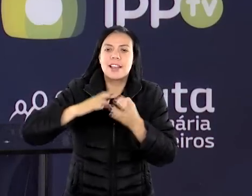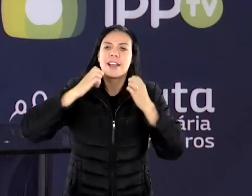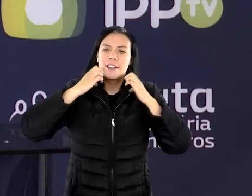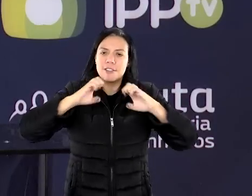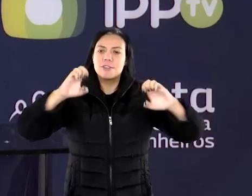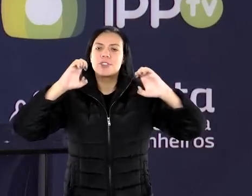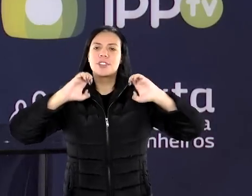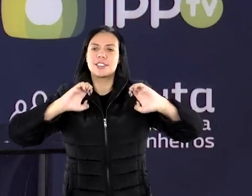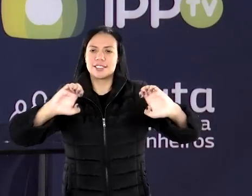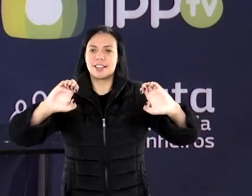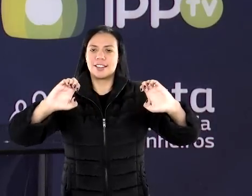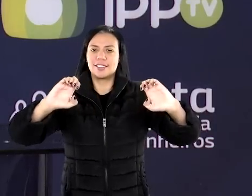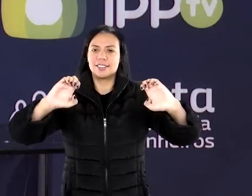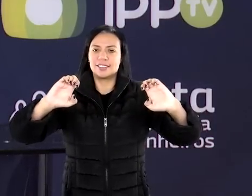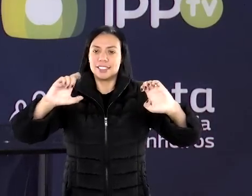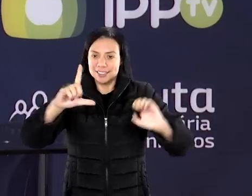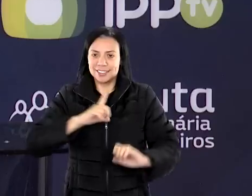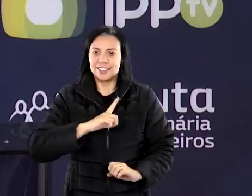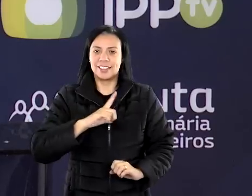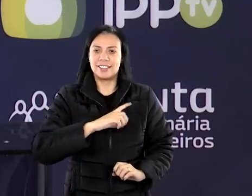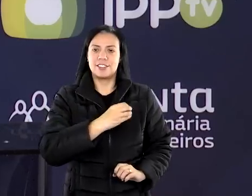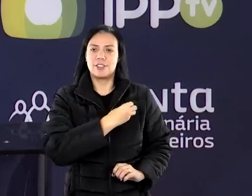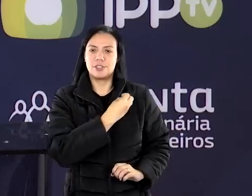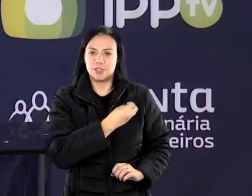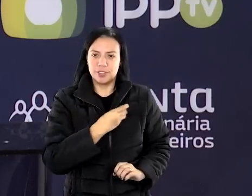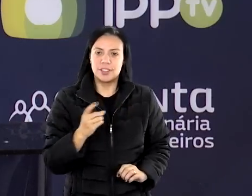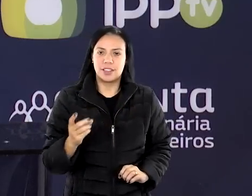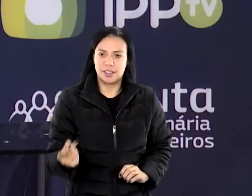vida, o quê? Eterna.